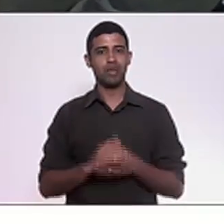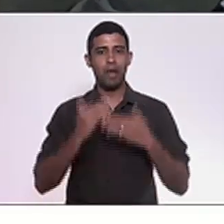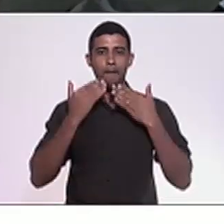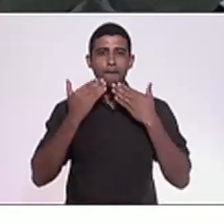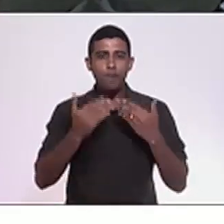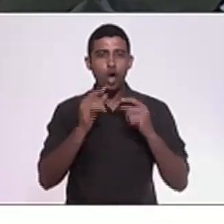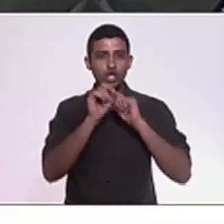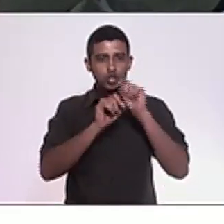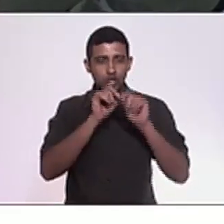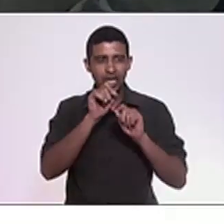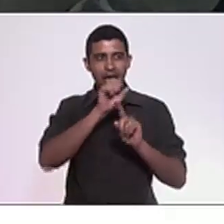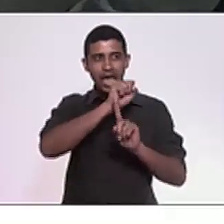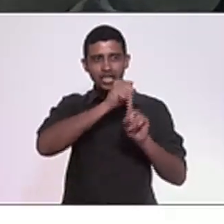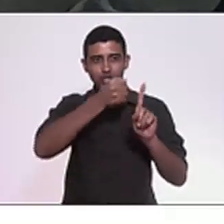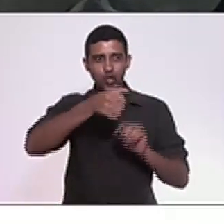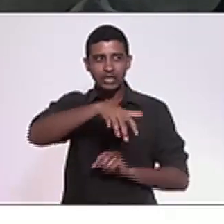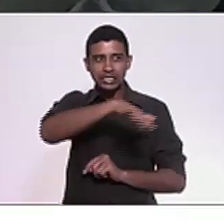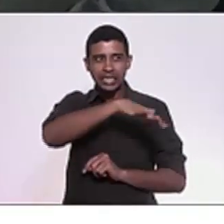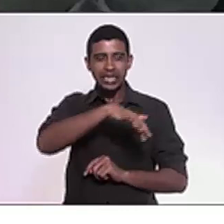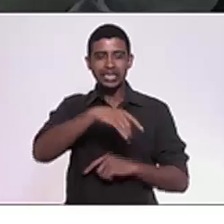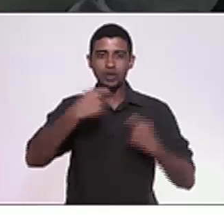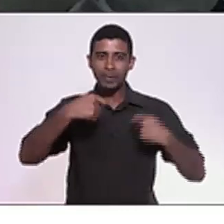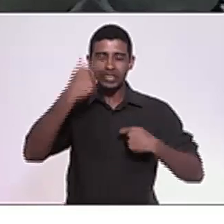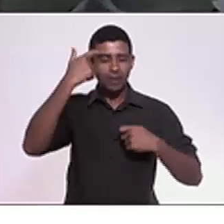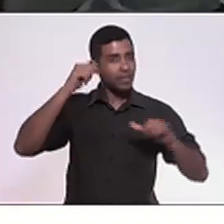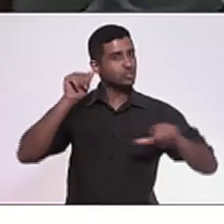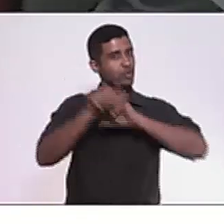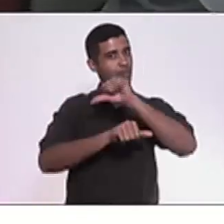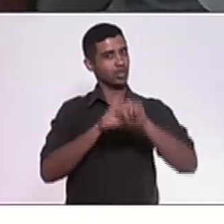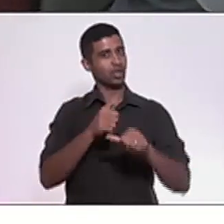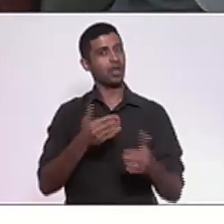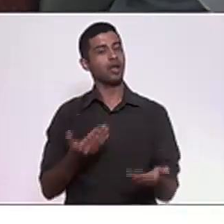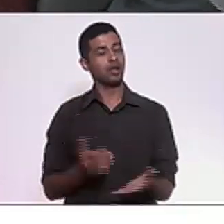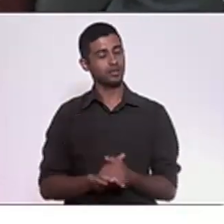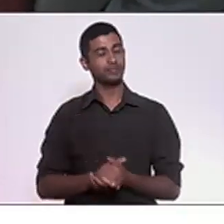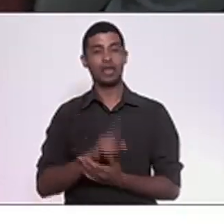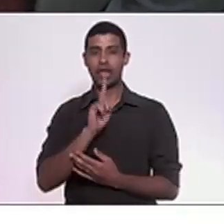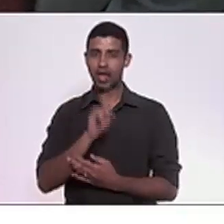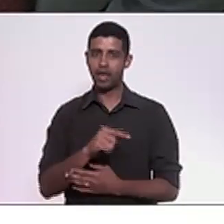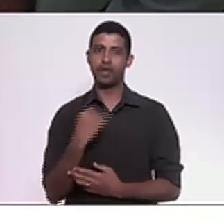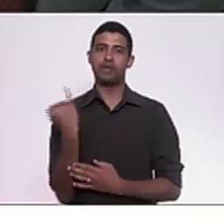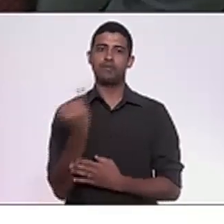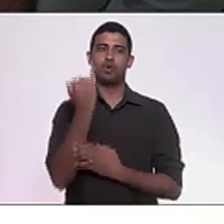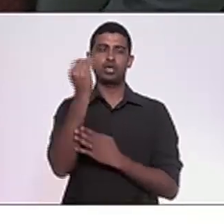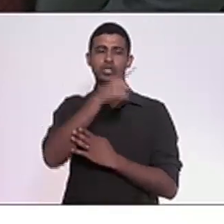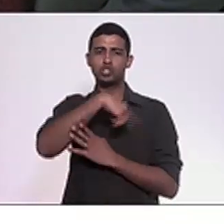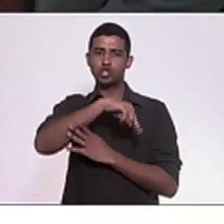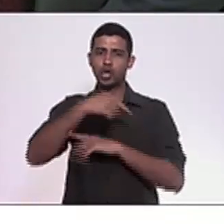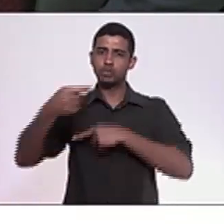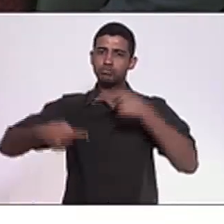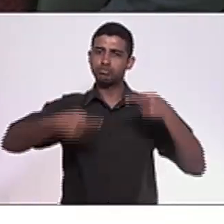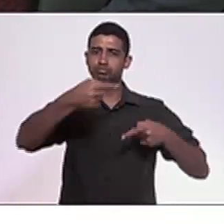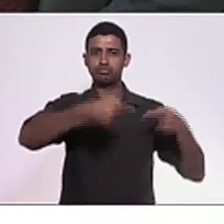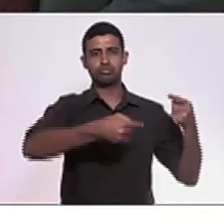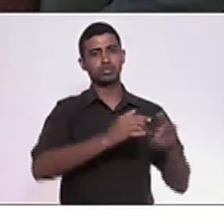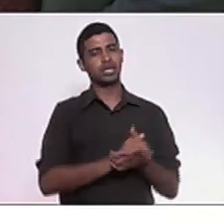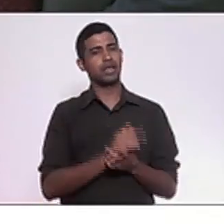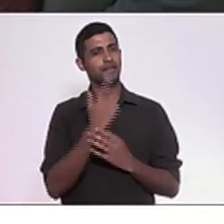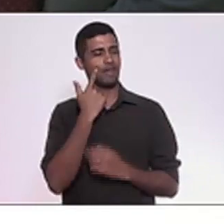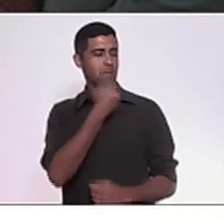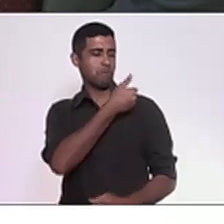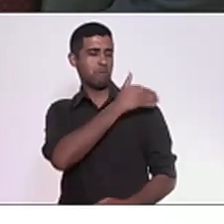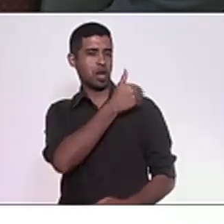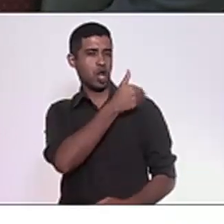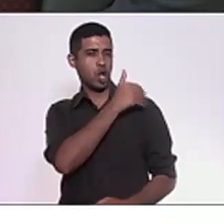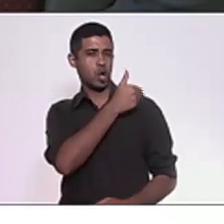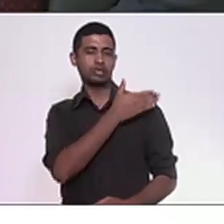sociedade que precisa de um olhar diferenciado. É importante que a gente faça esse debate. O preconceito